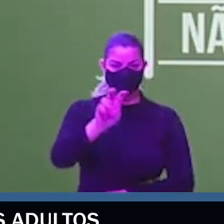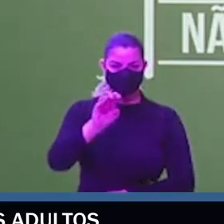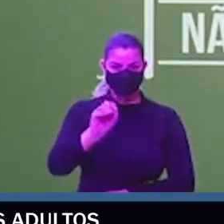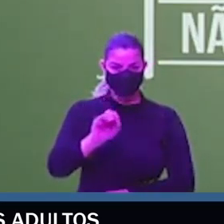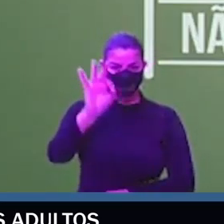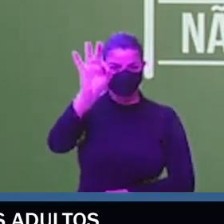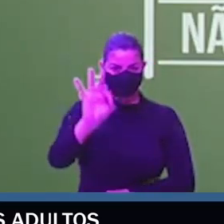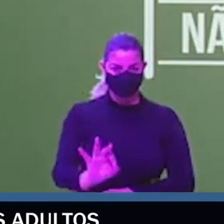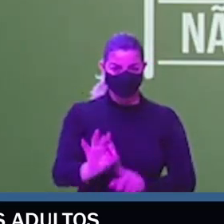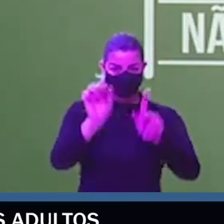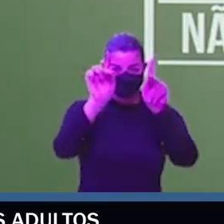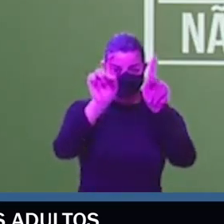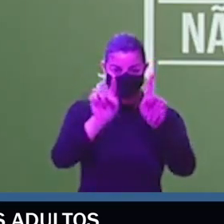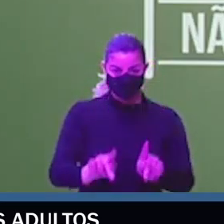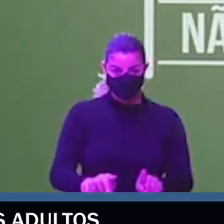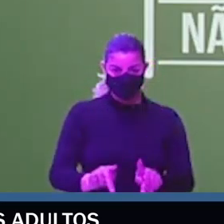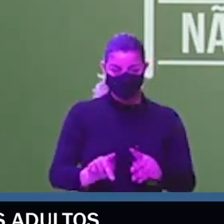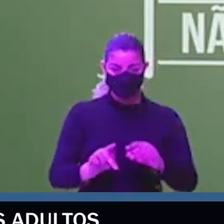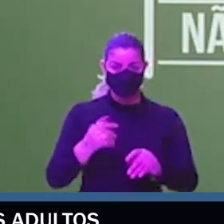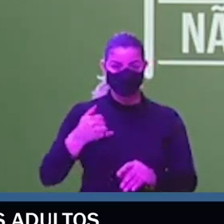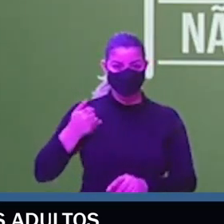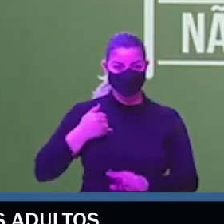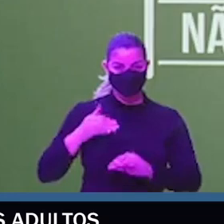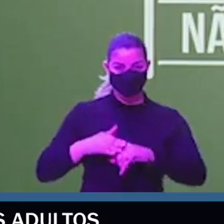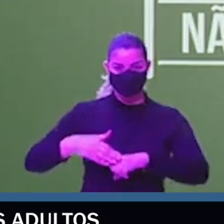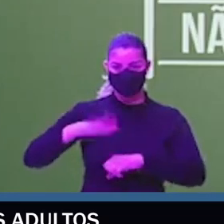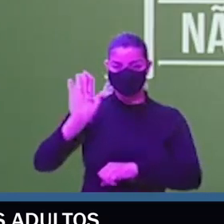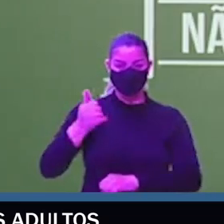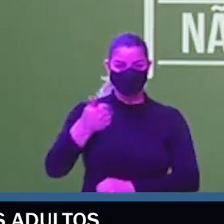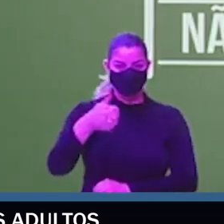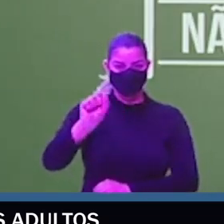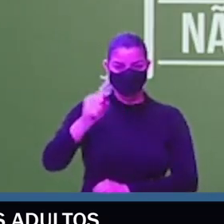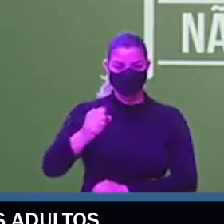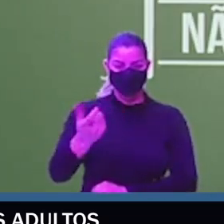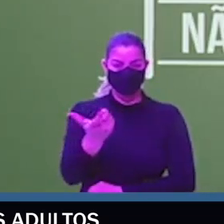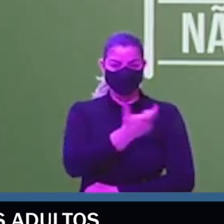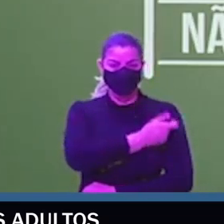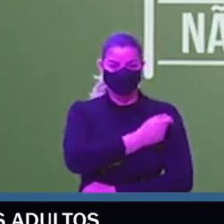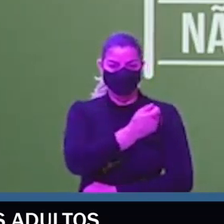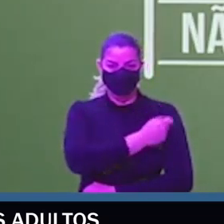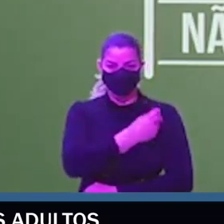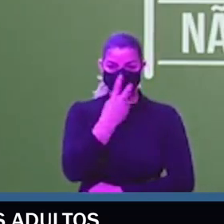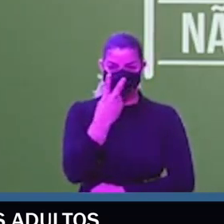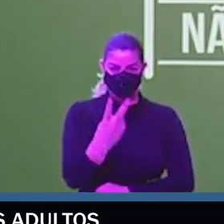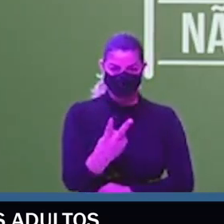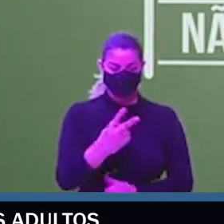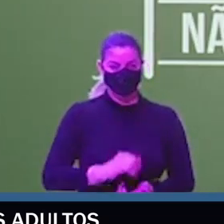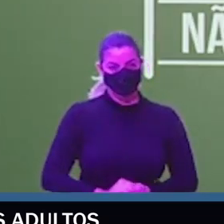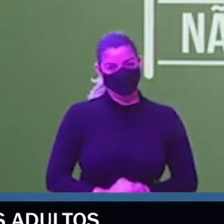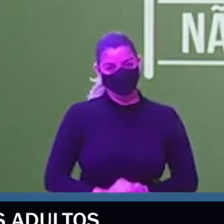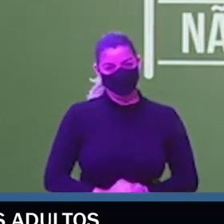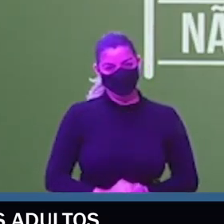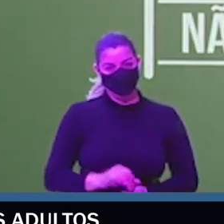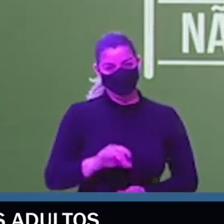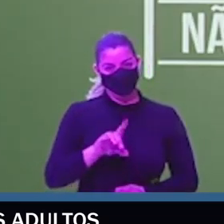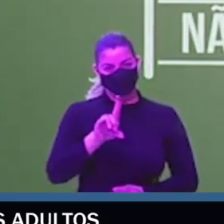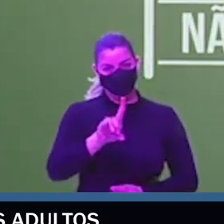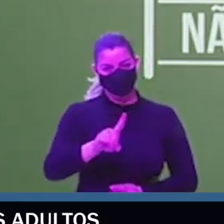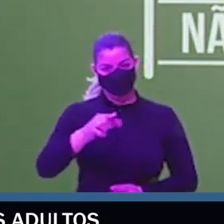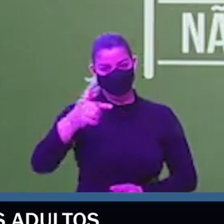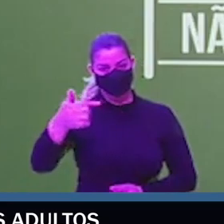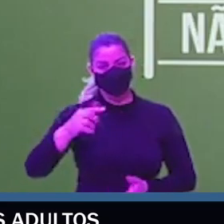na população acima de 18 anos com a segunda dose você já de 2 que